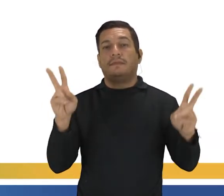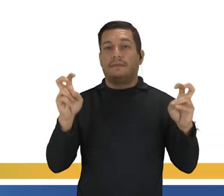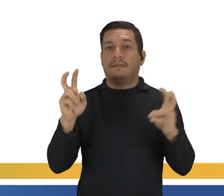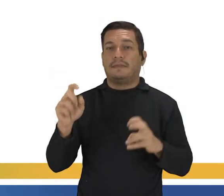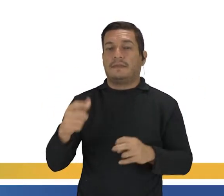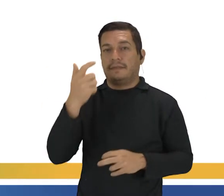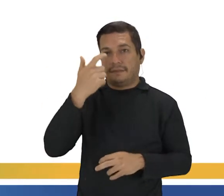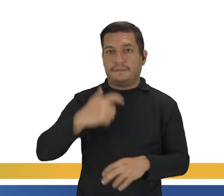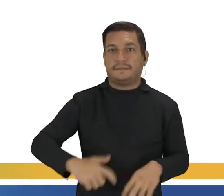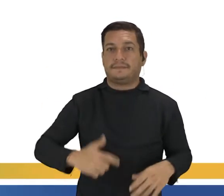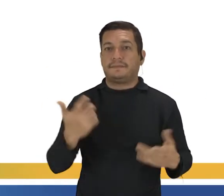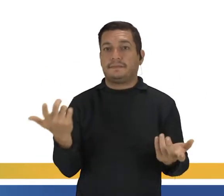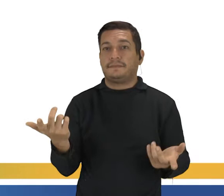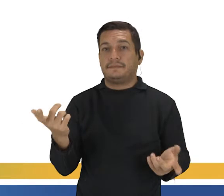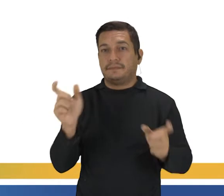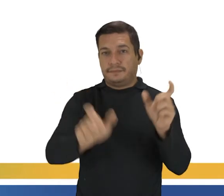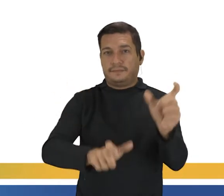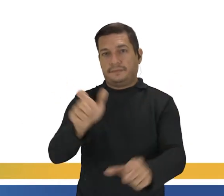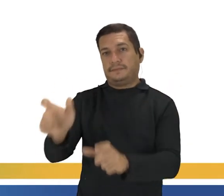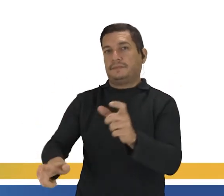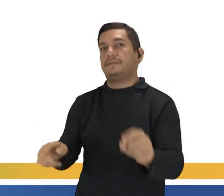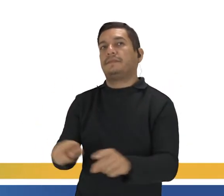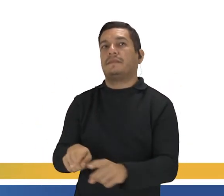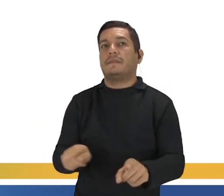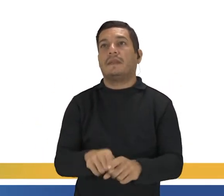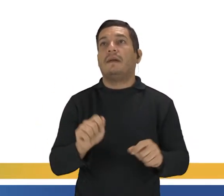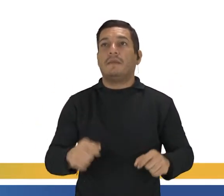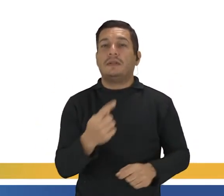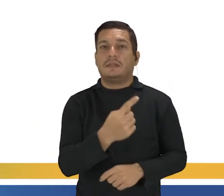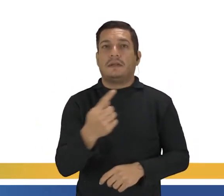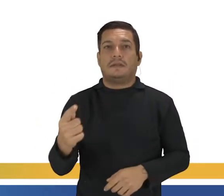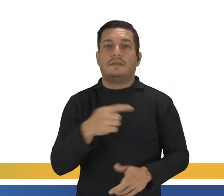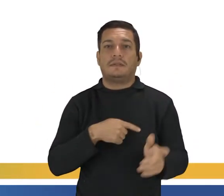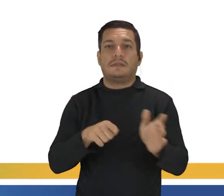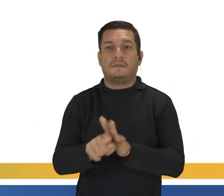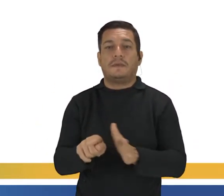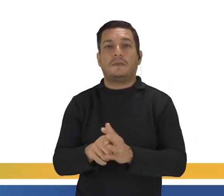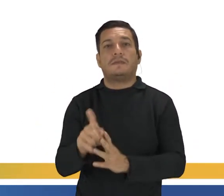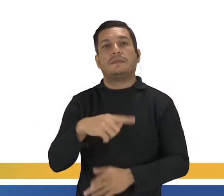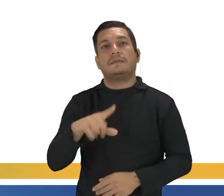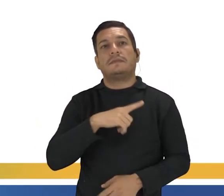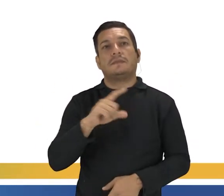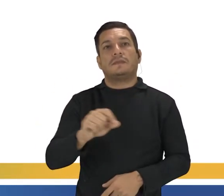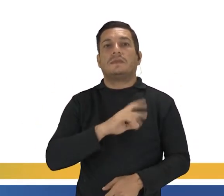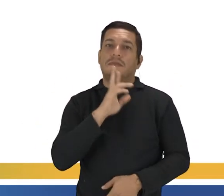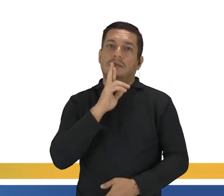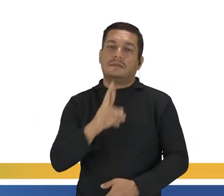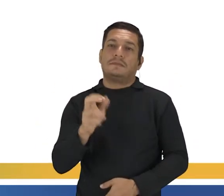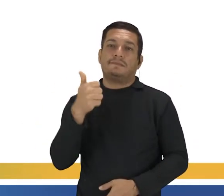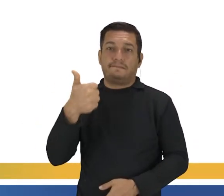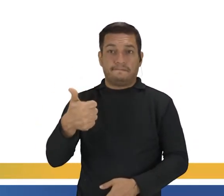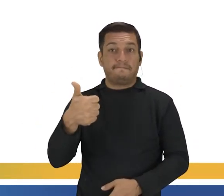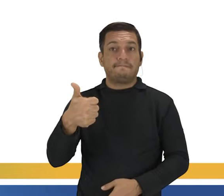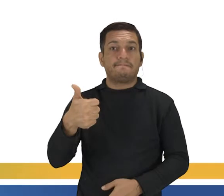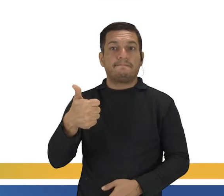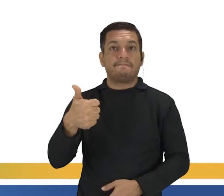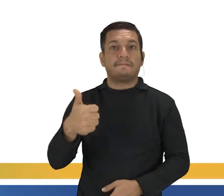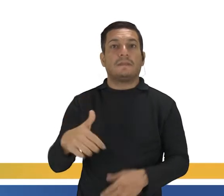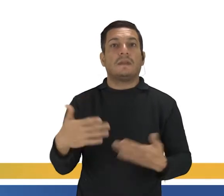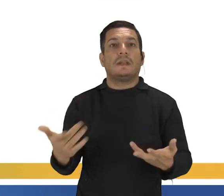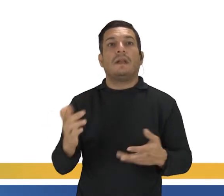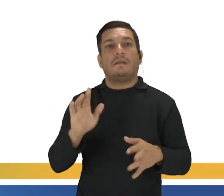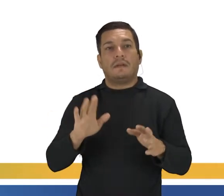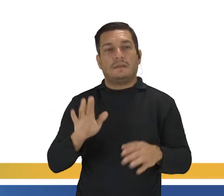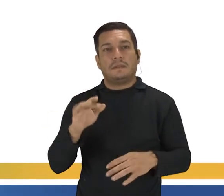temas dos personagens? Pode ser que a cada uma destas perguntas você tenha tido uma resposta positiva.